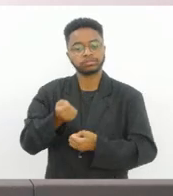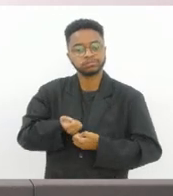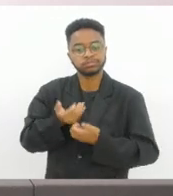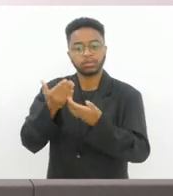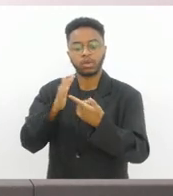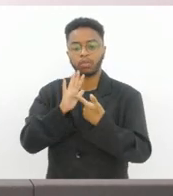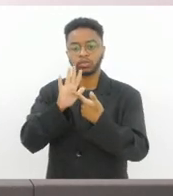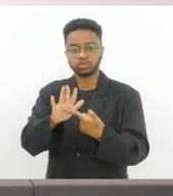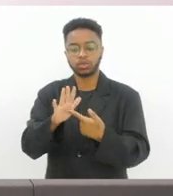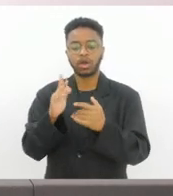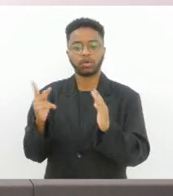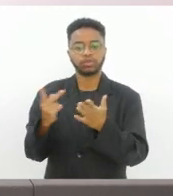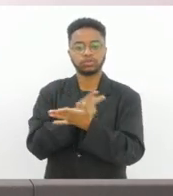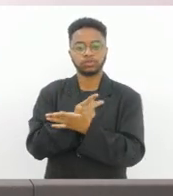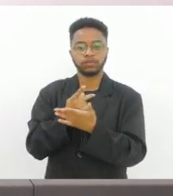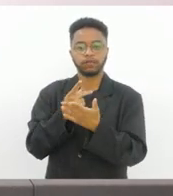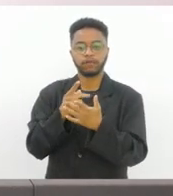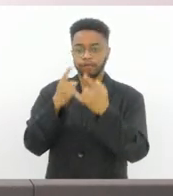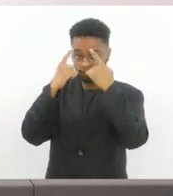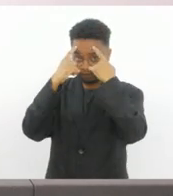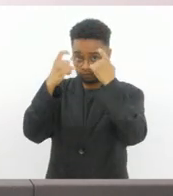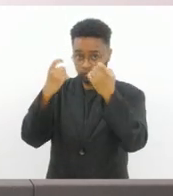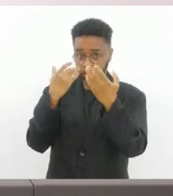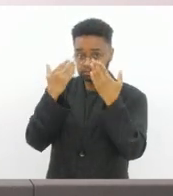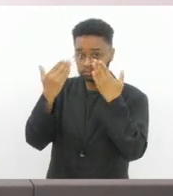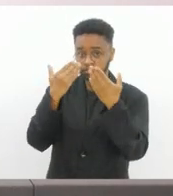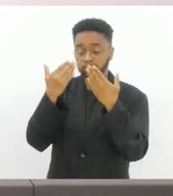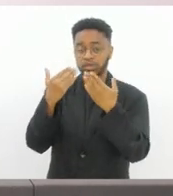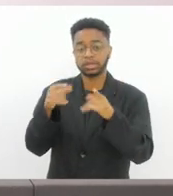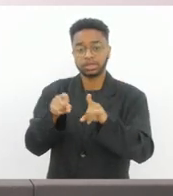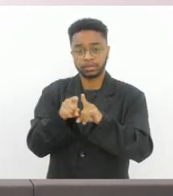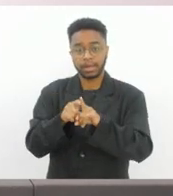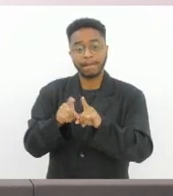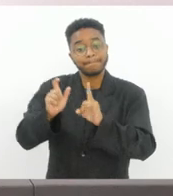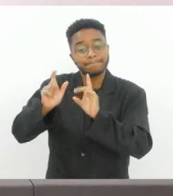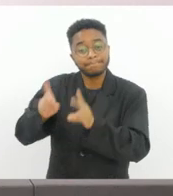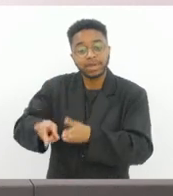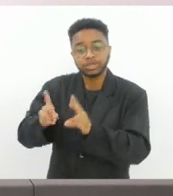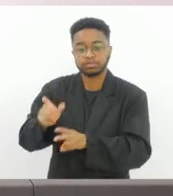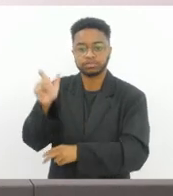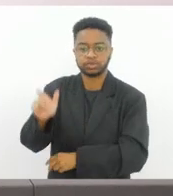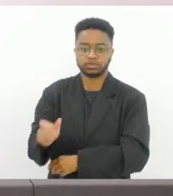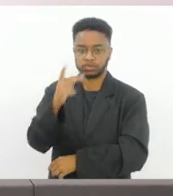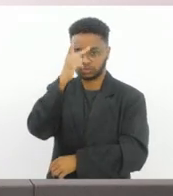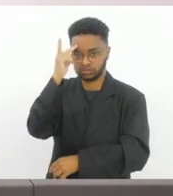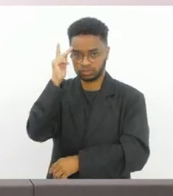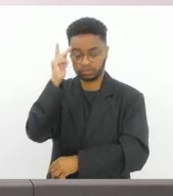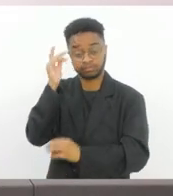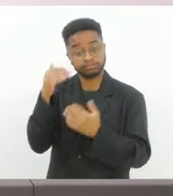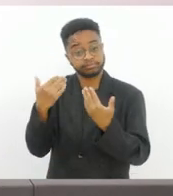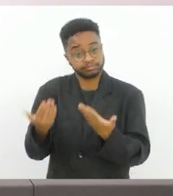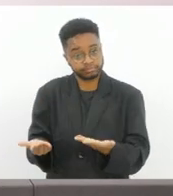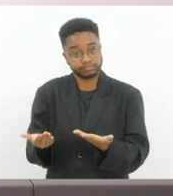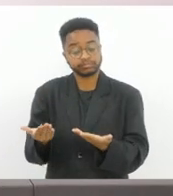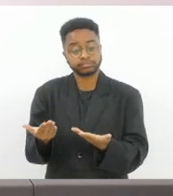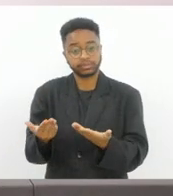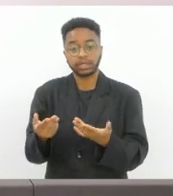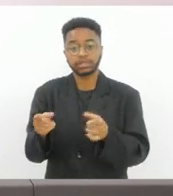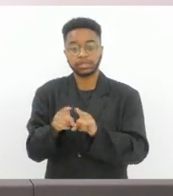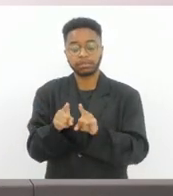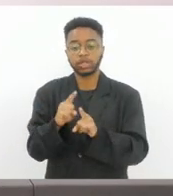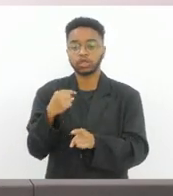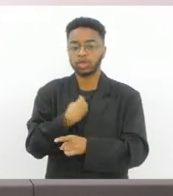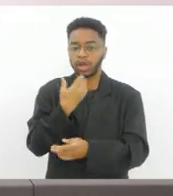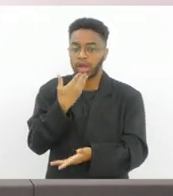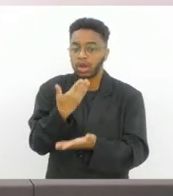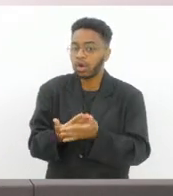violências psicológicas em relacionamento com o mesmo autor. Então, é impressionante também o que